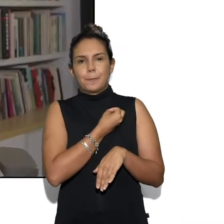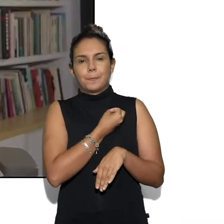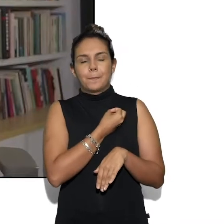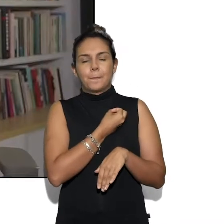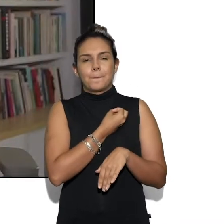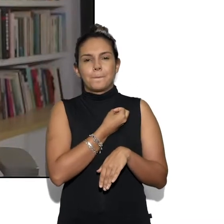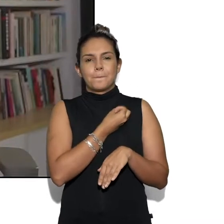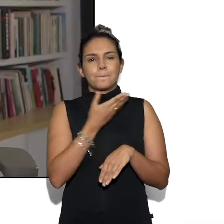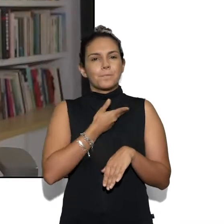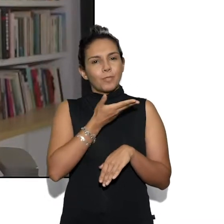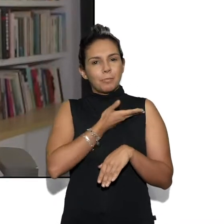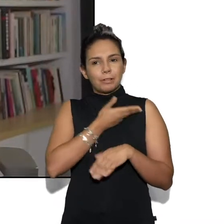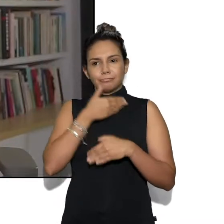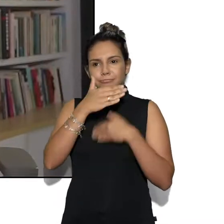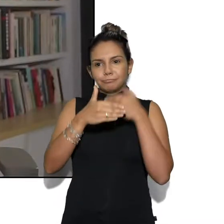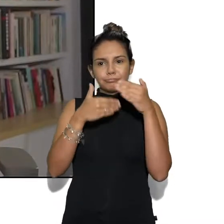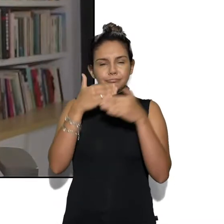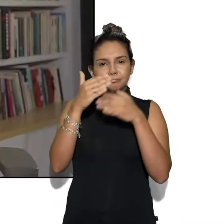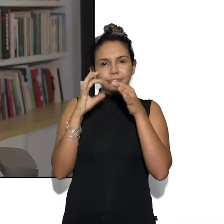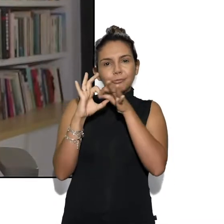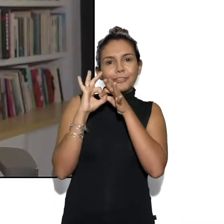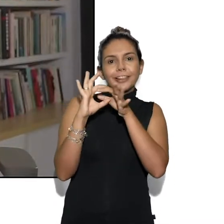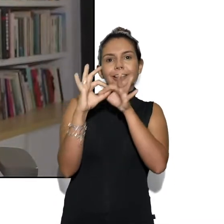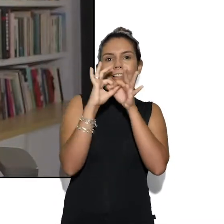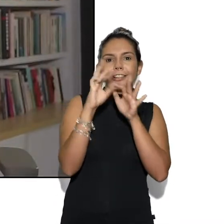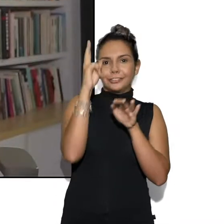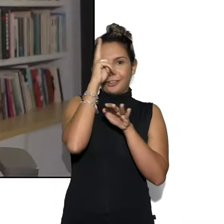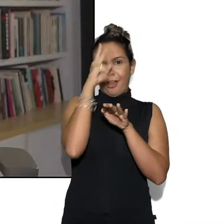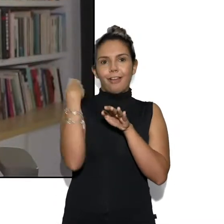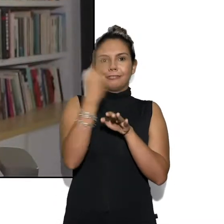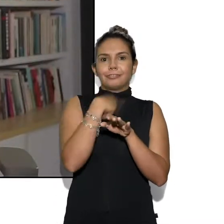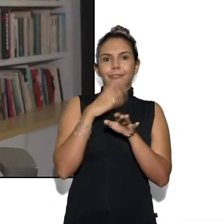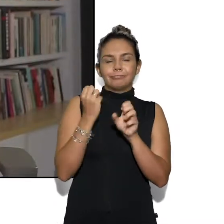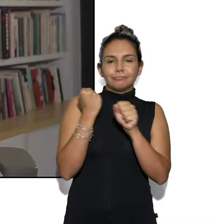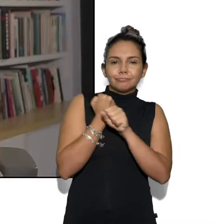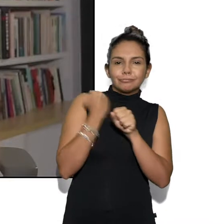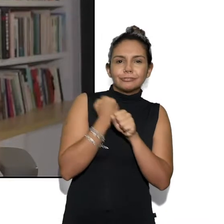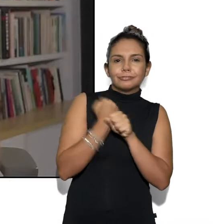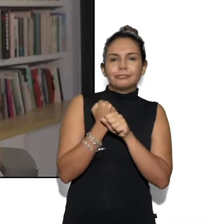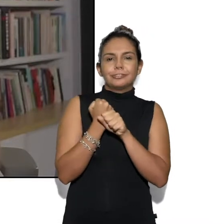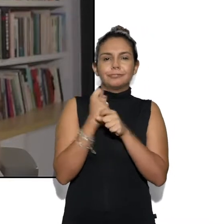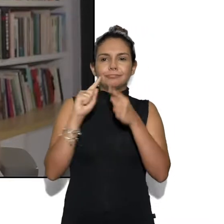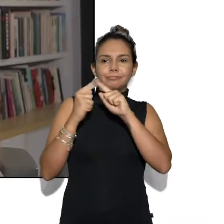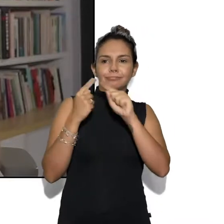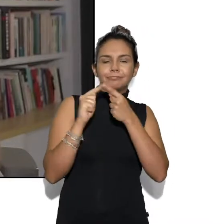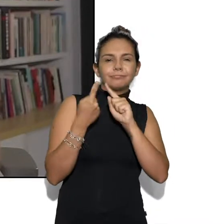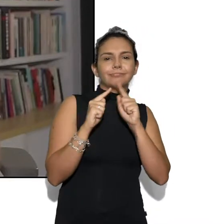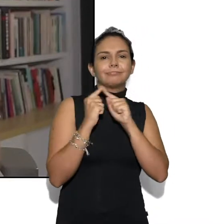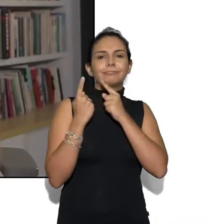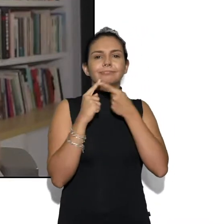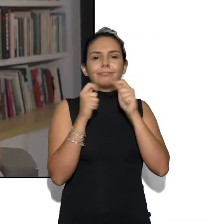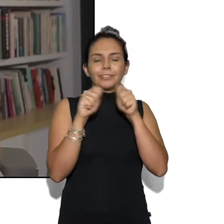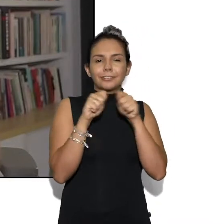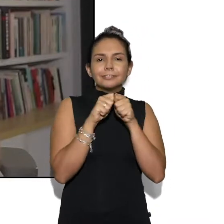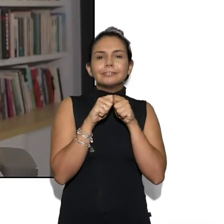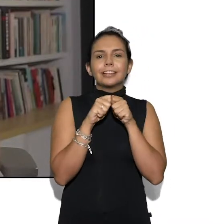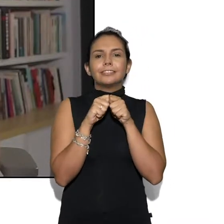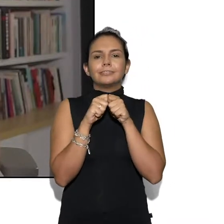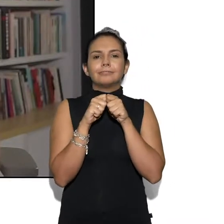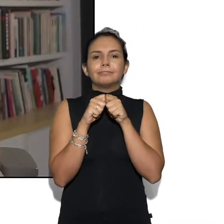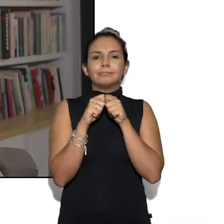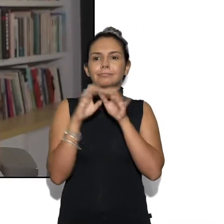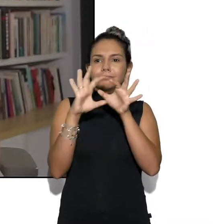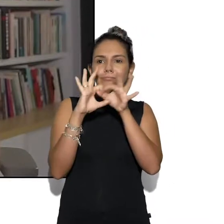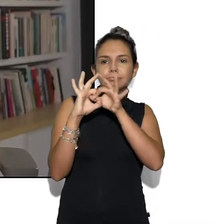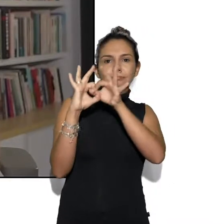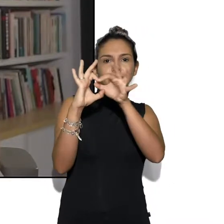amealhei por essa vida fora aí, as histórias que foram construídas, os laços que se fizeram e laços